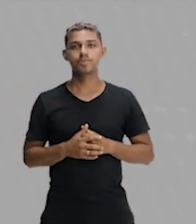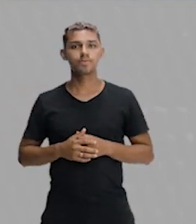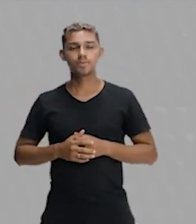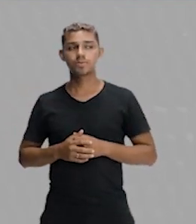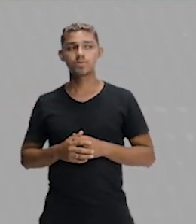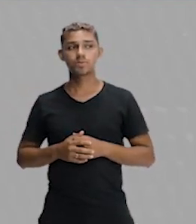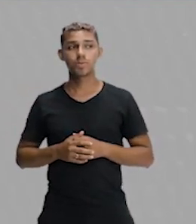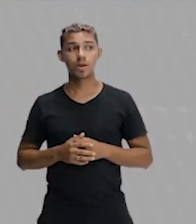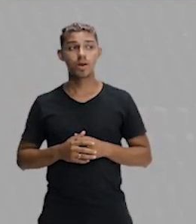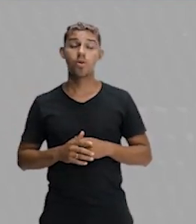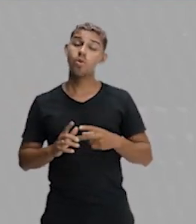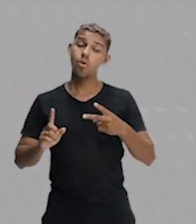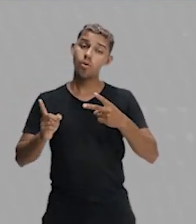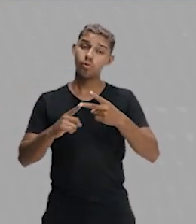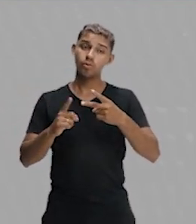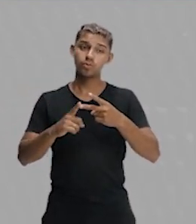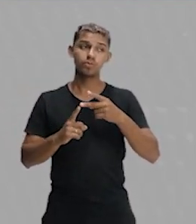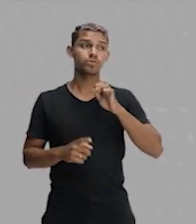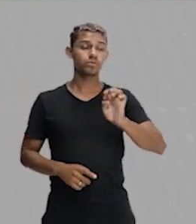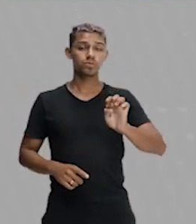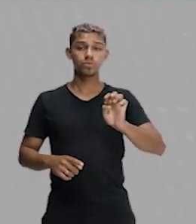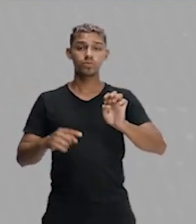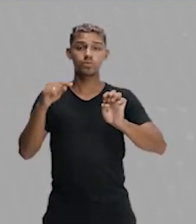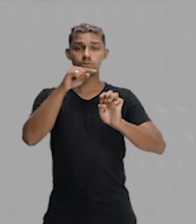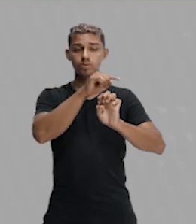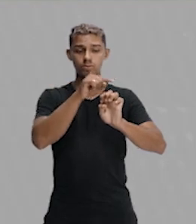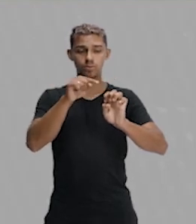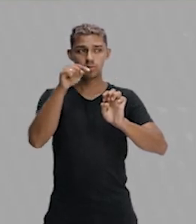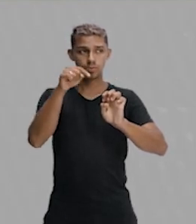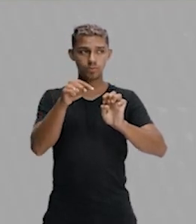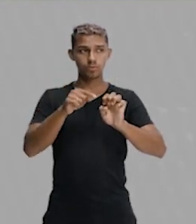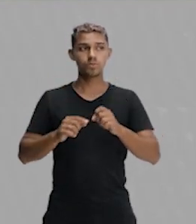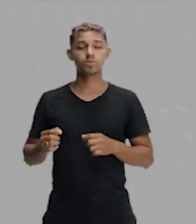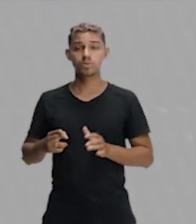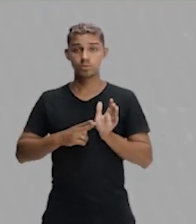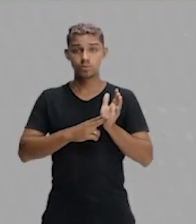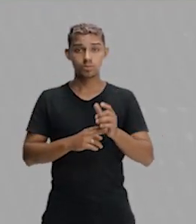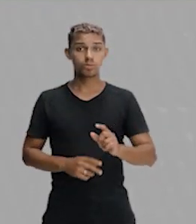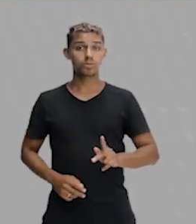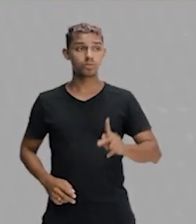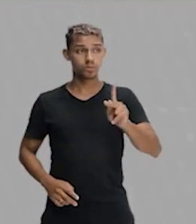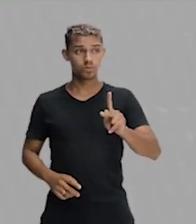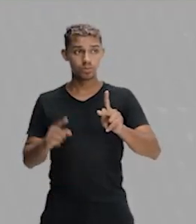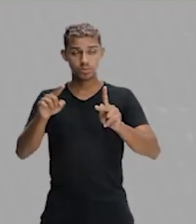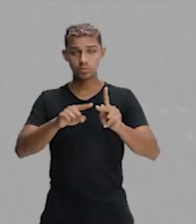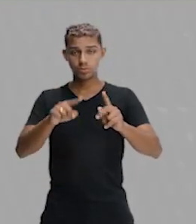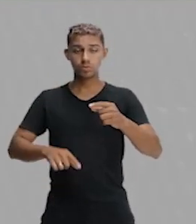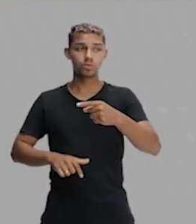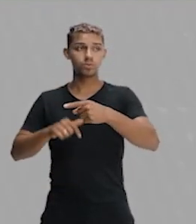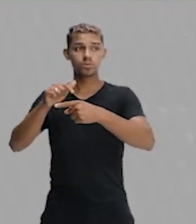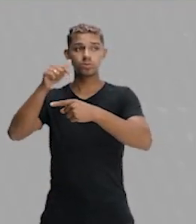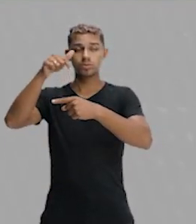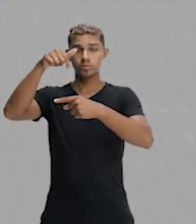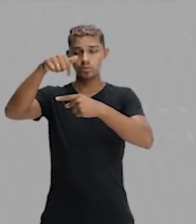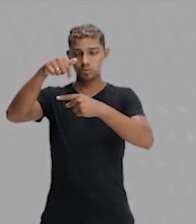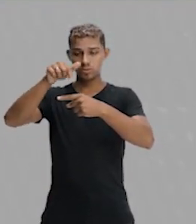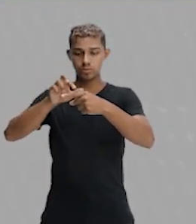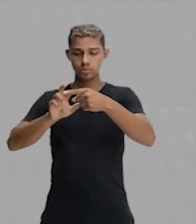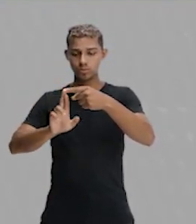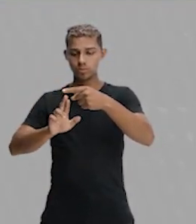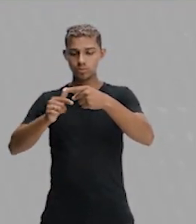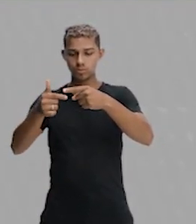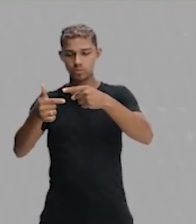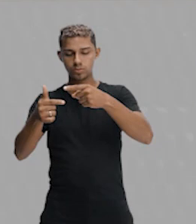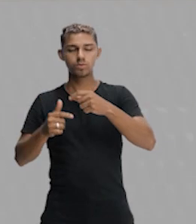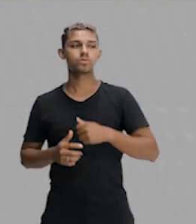geradora, né, distância aí ao quadrado. Então, foram duas formas que nós utilizamos aqui